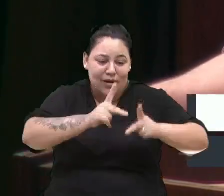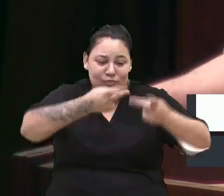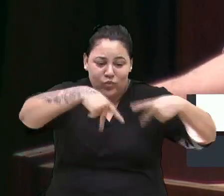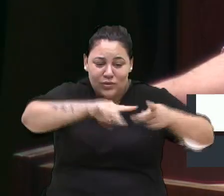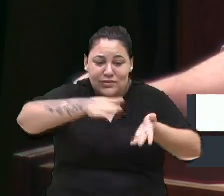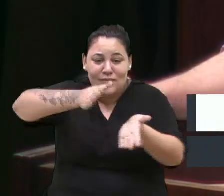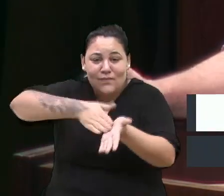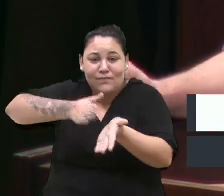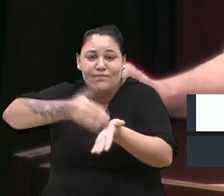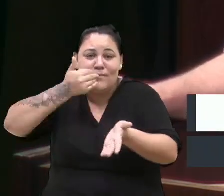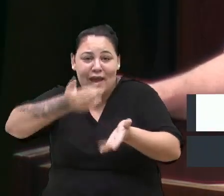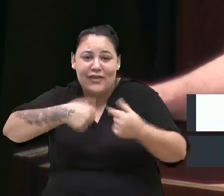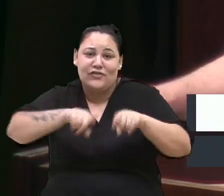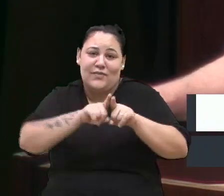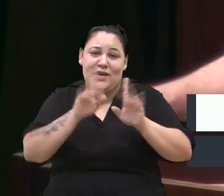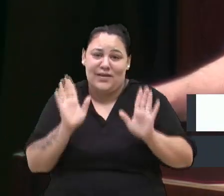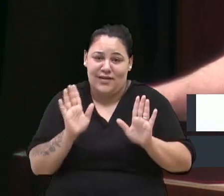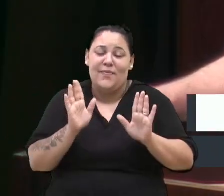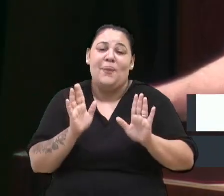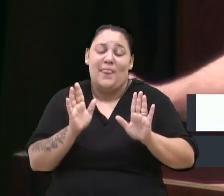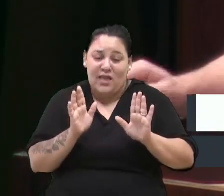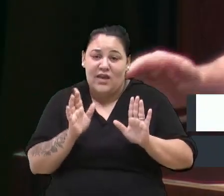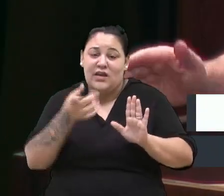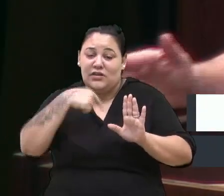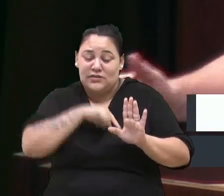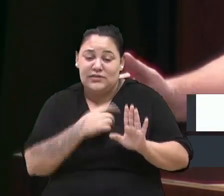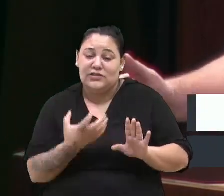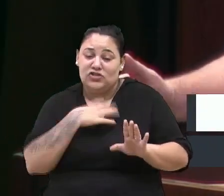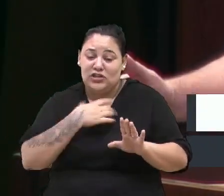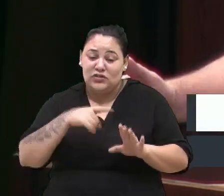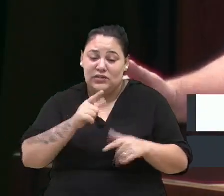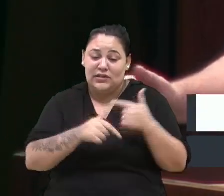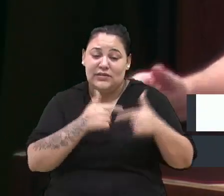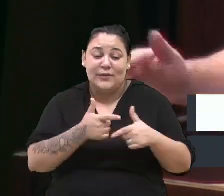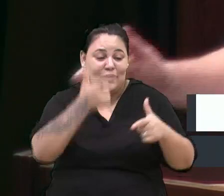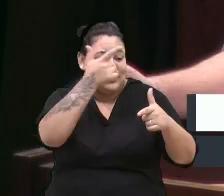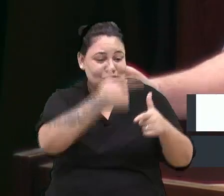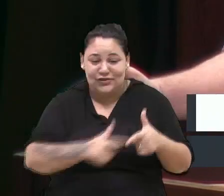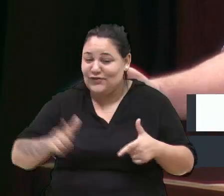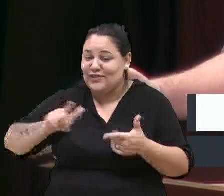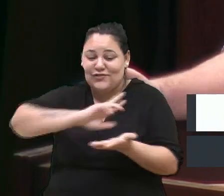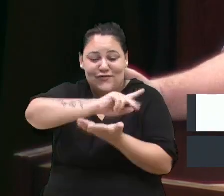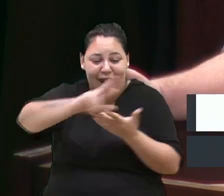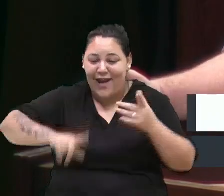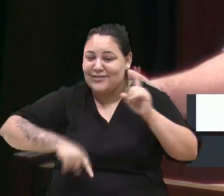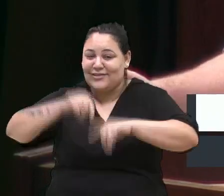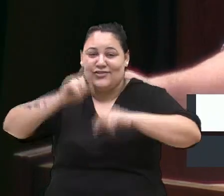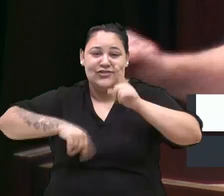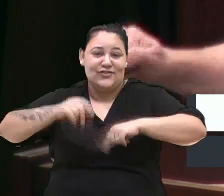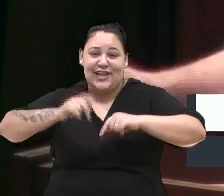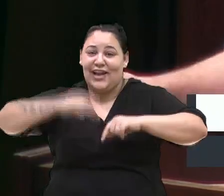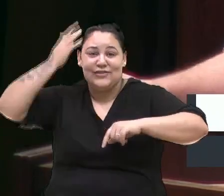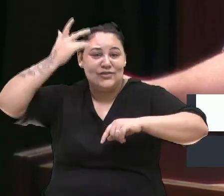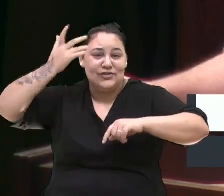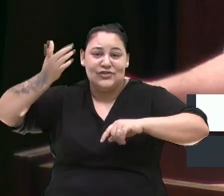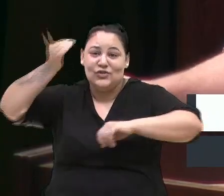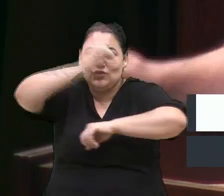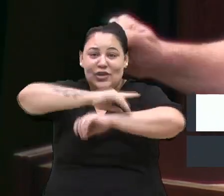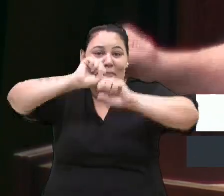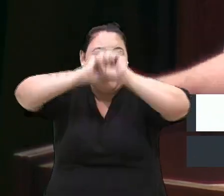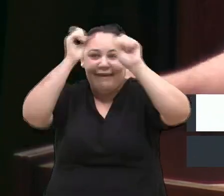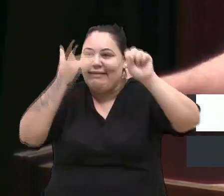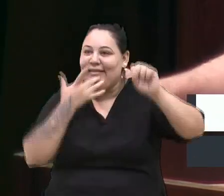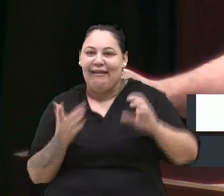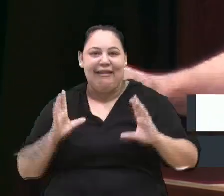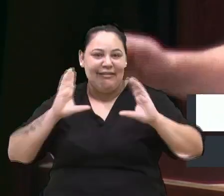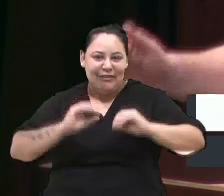solicitada. E é assim que nós estamos procedendo. Então, a gente se divide em diversas atividades ao longo do dia. Na função de parlamentar aqui